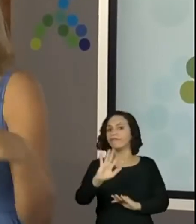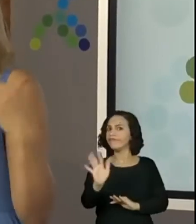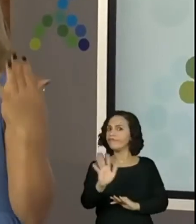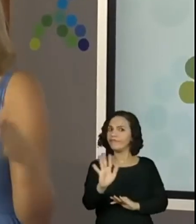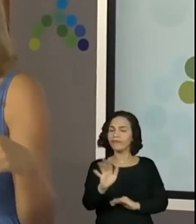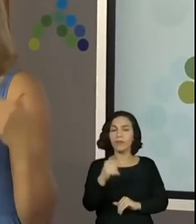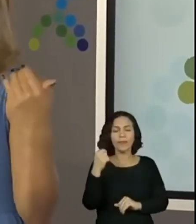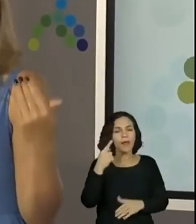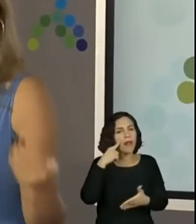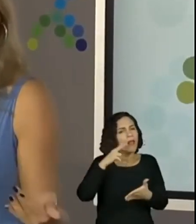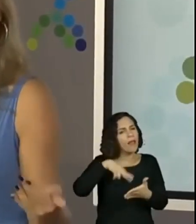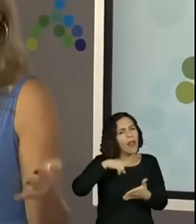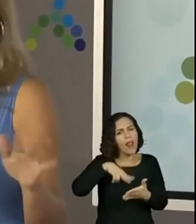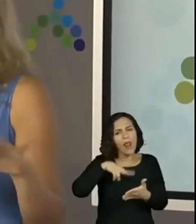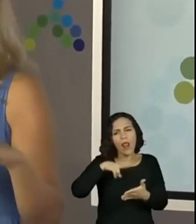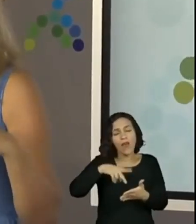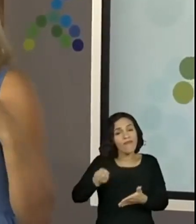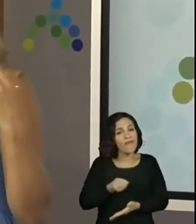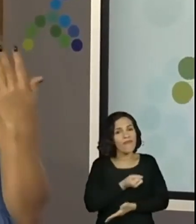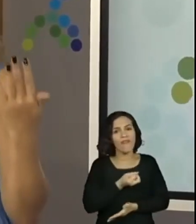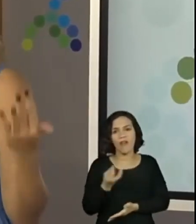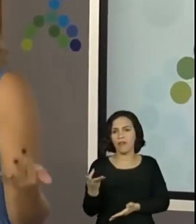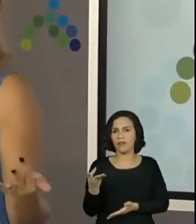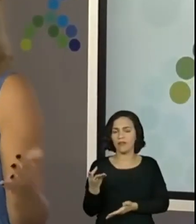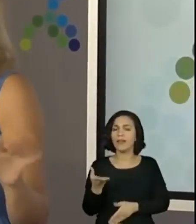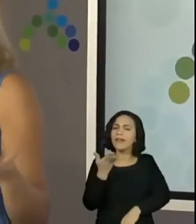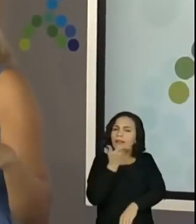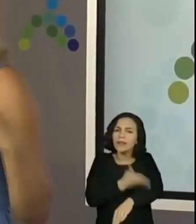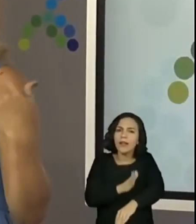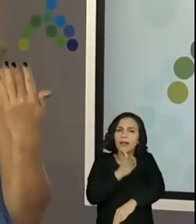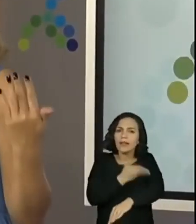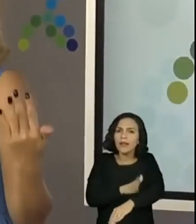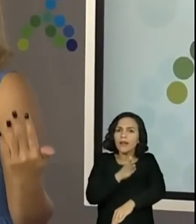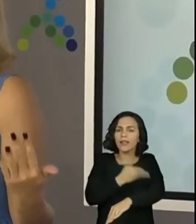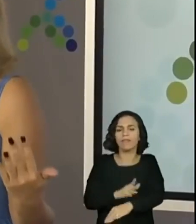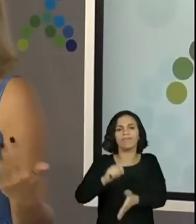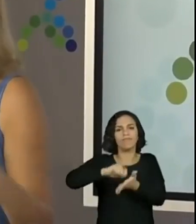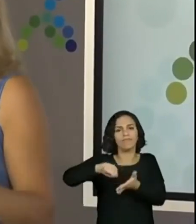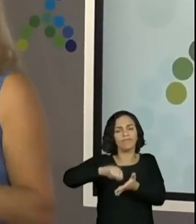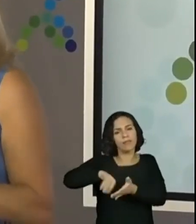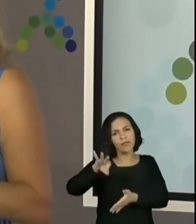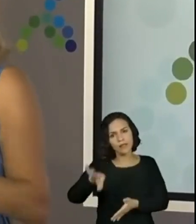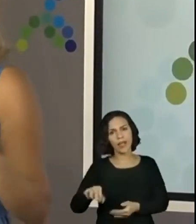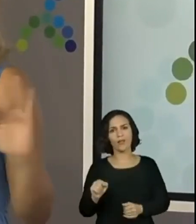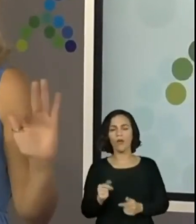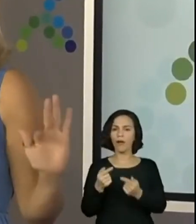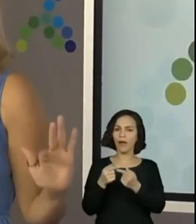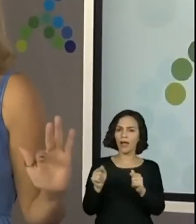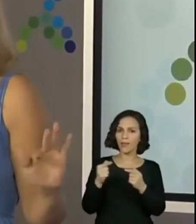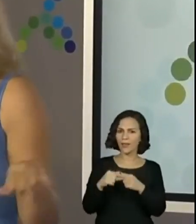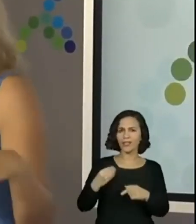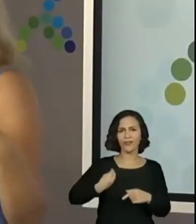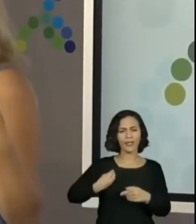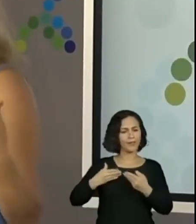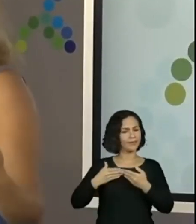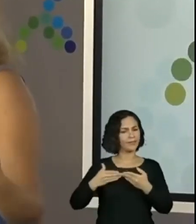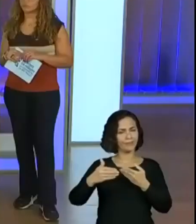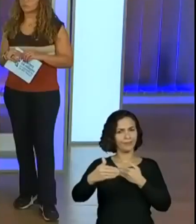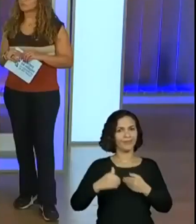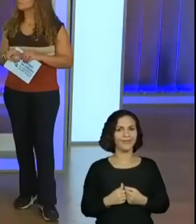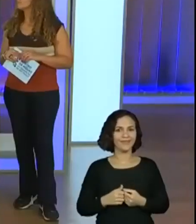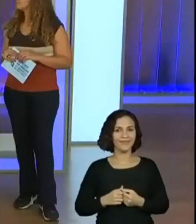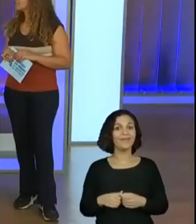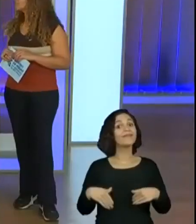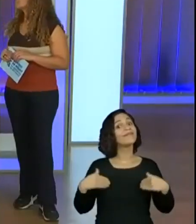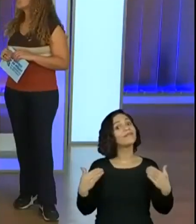que ler muitas e muitas vezes. Treinar gramática, ortografia, é a vida toda. Então,